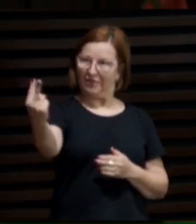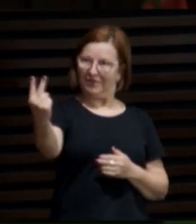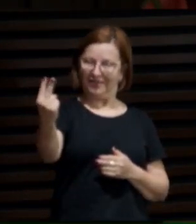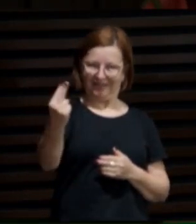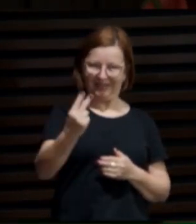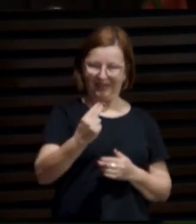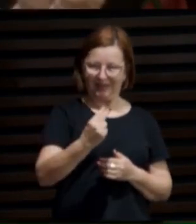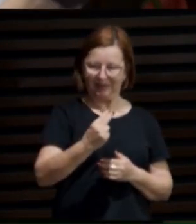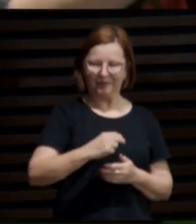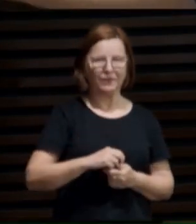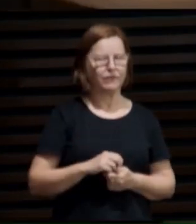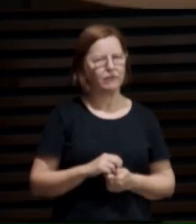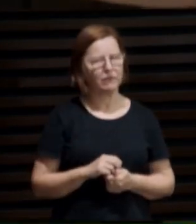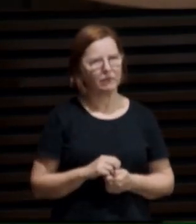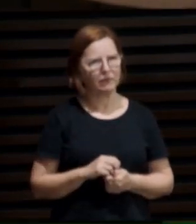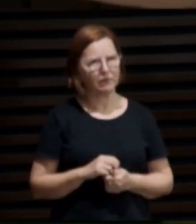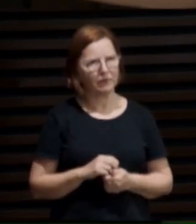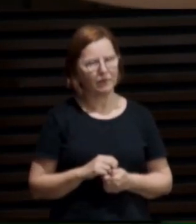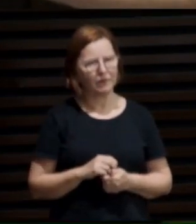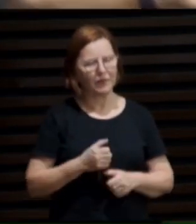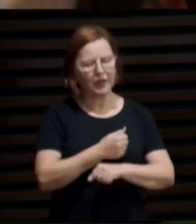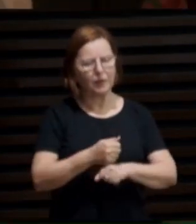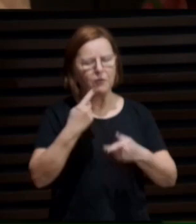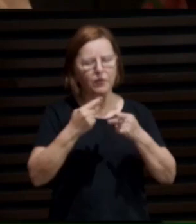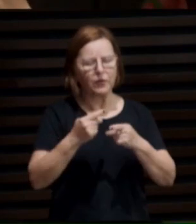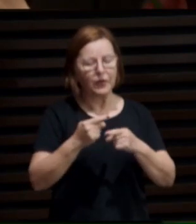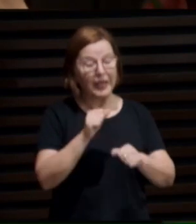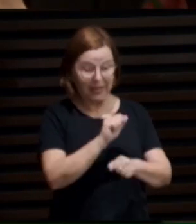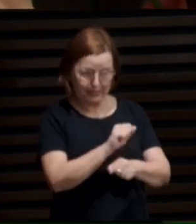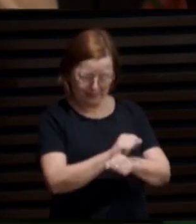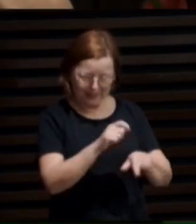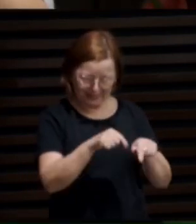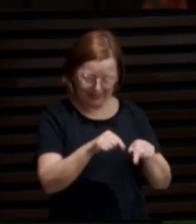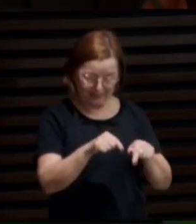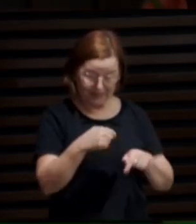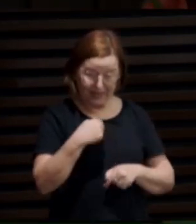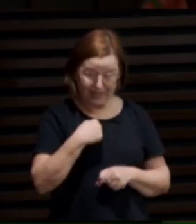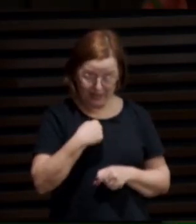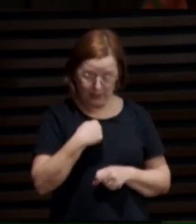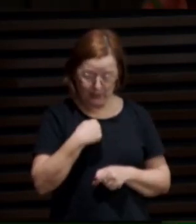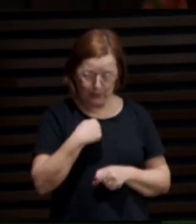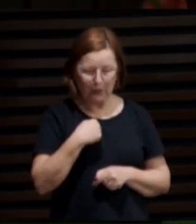aqui: esperai aqui, homens, eu e o rapaz iremos até lá para fazer o quê?